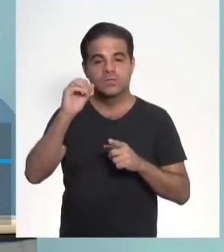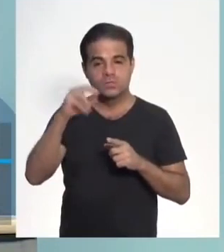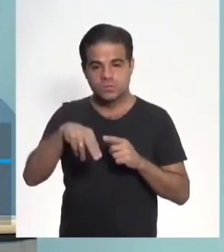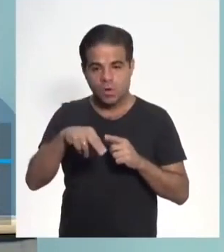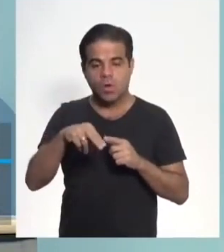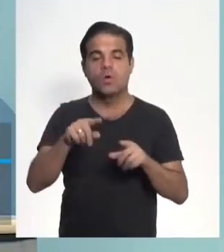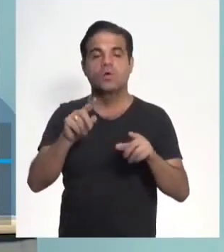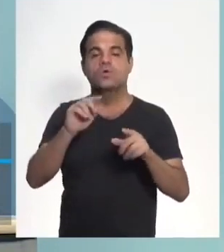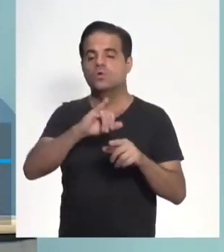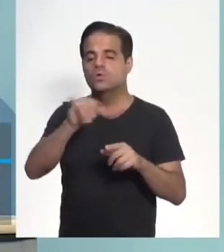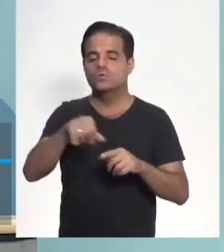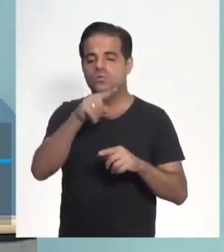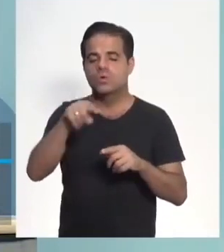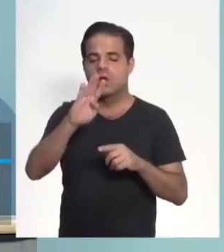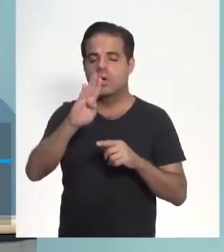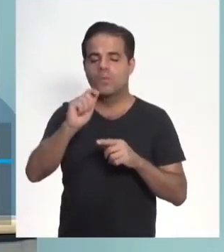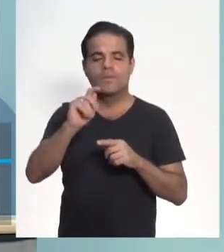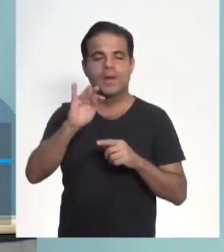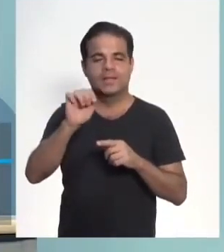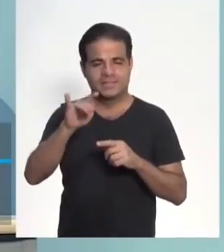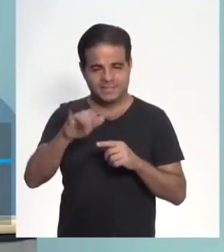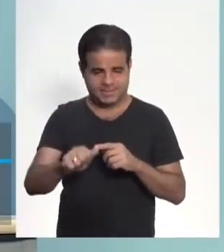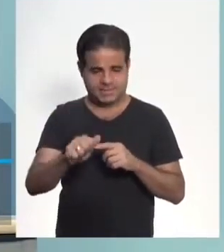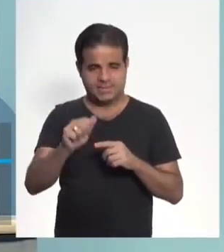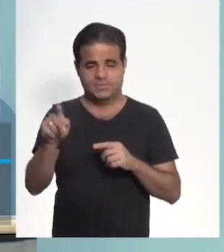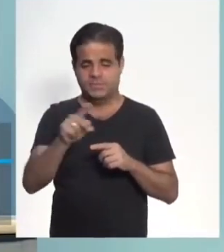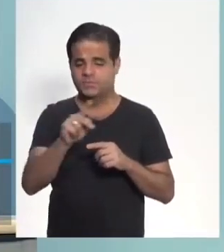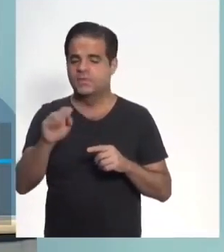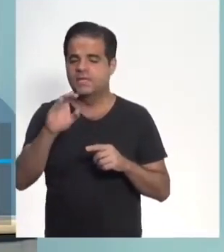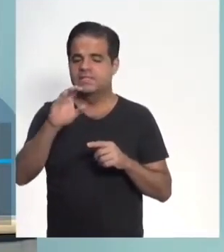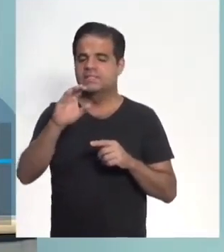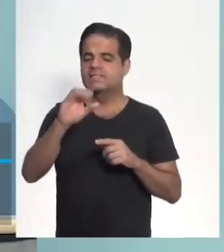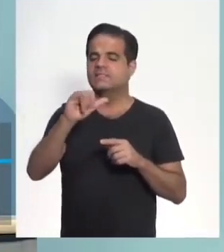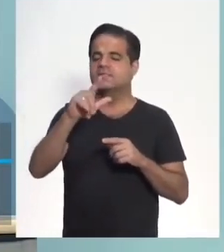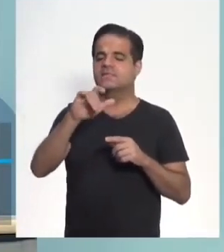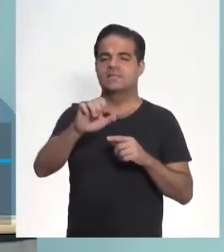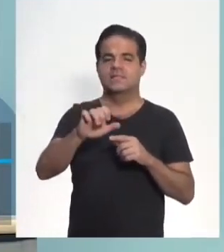João Batista, da professora Silene,